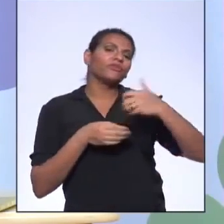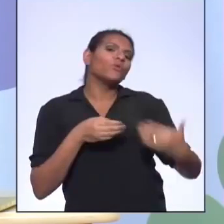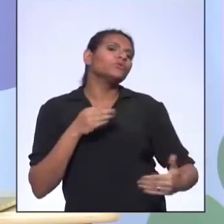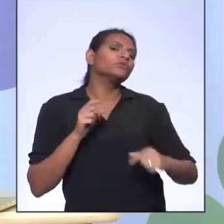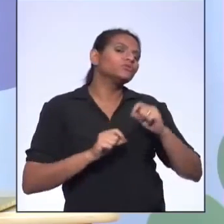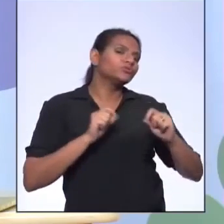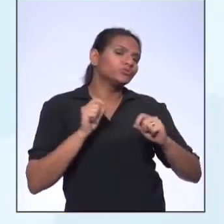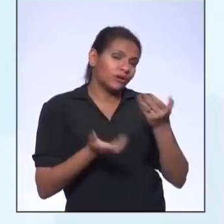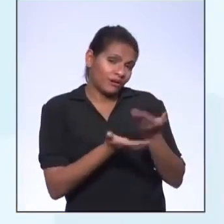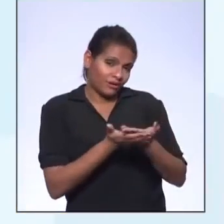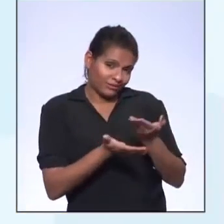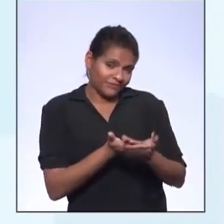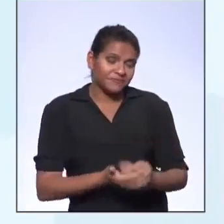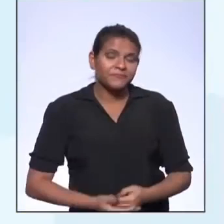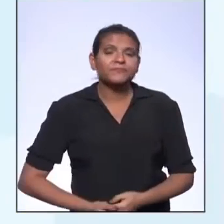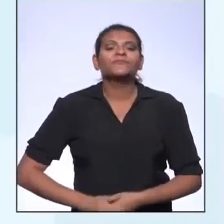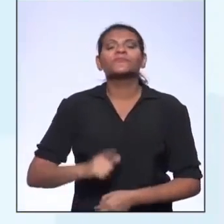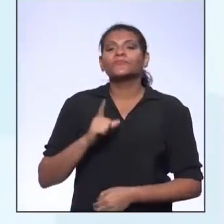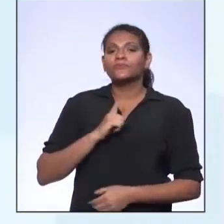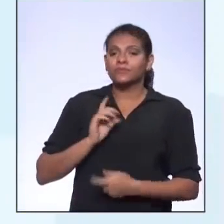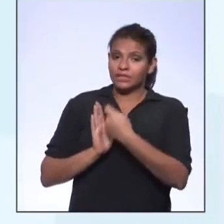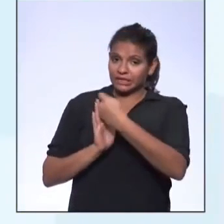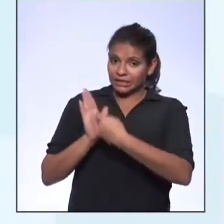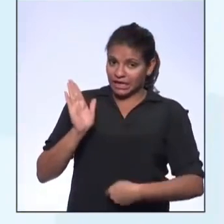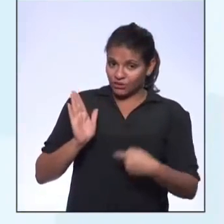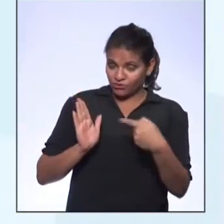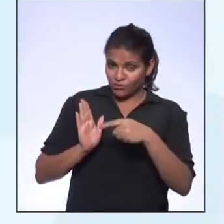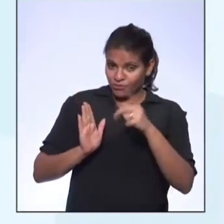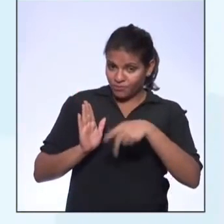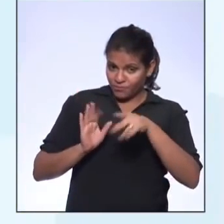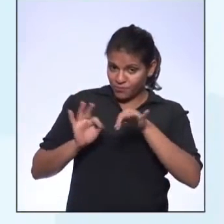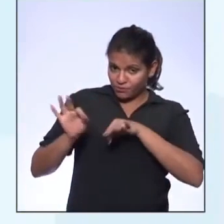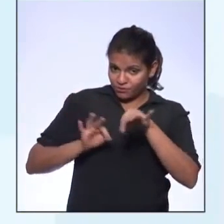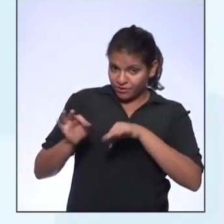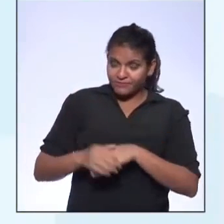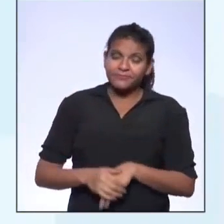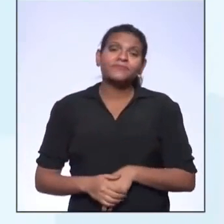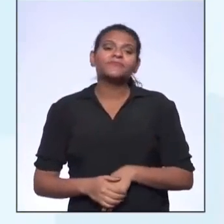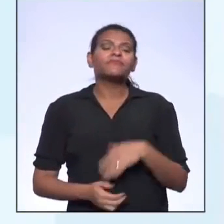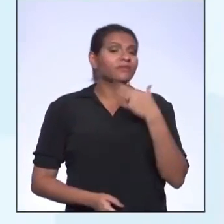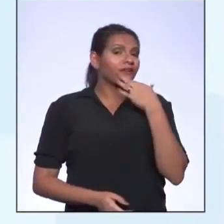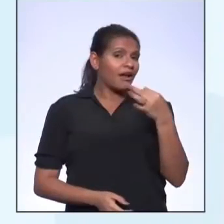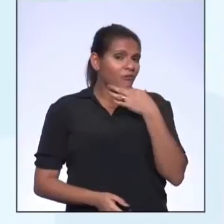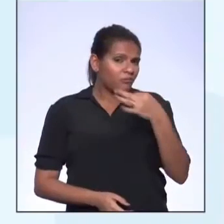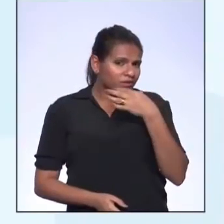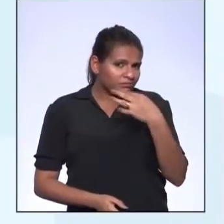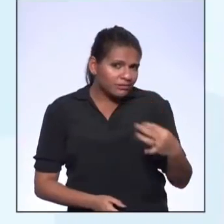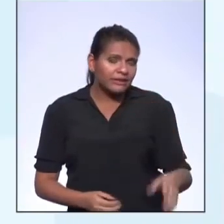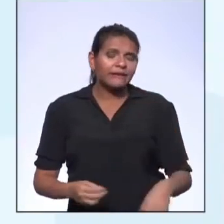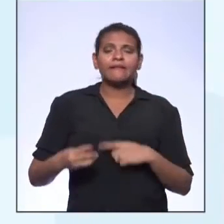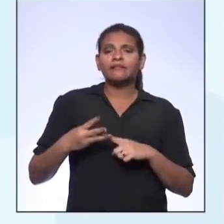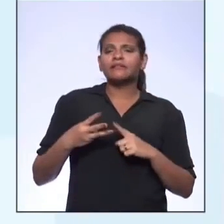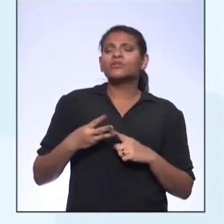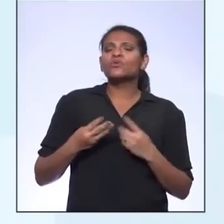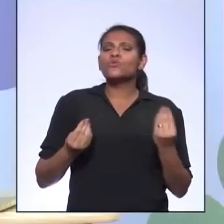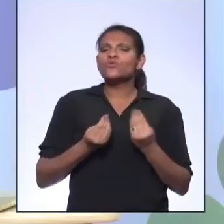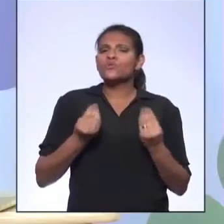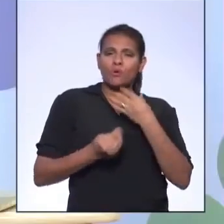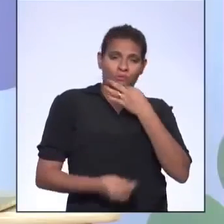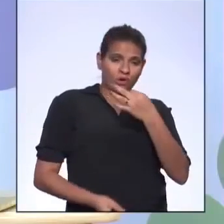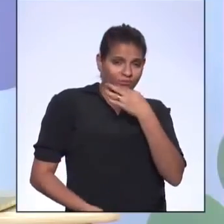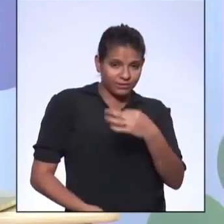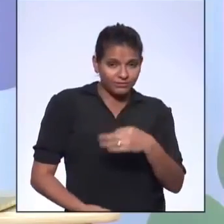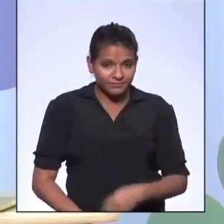né? Nós temos lá projeto de texto, argumentação e tipos de argumentos, né?